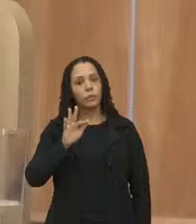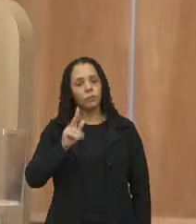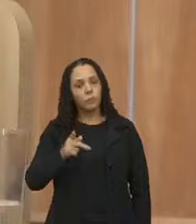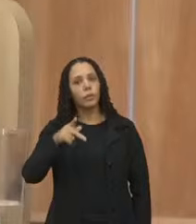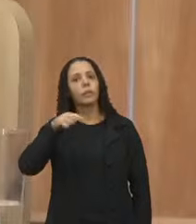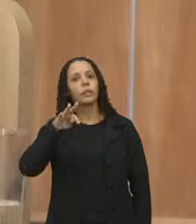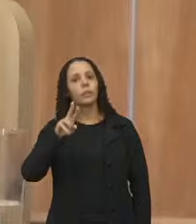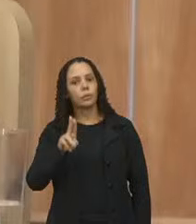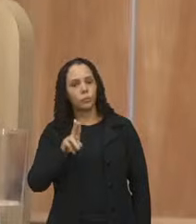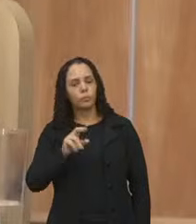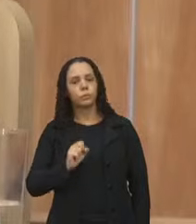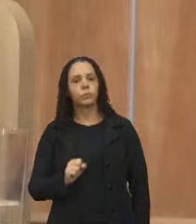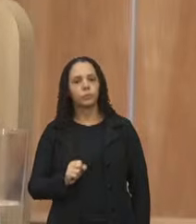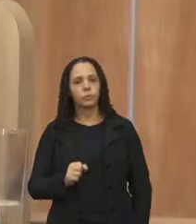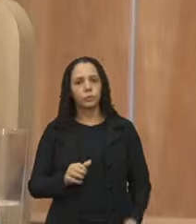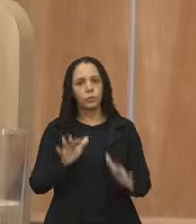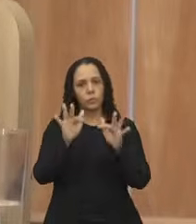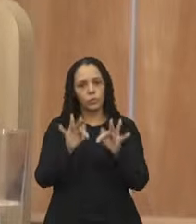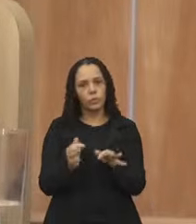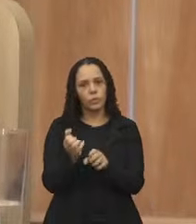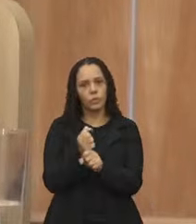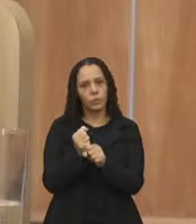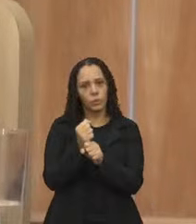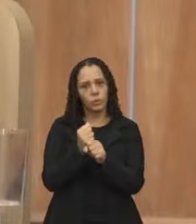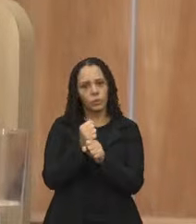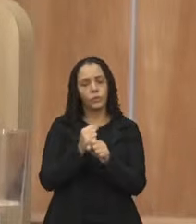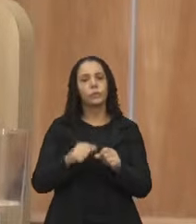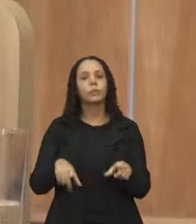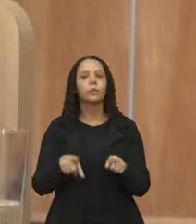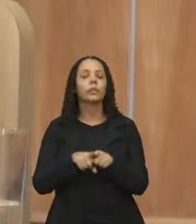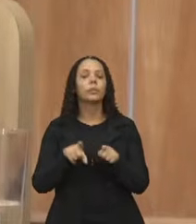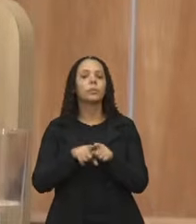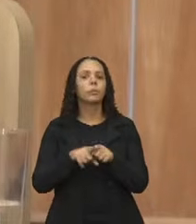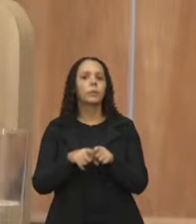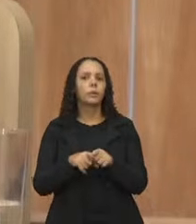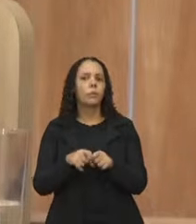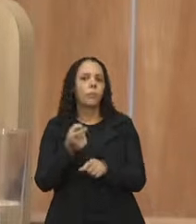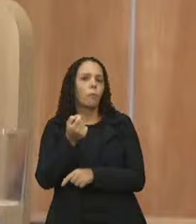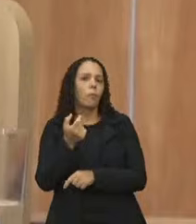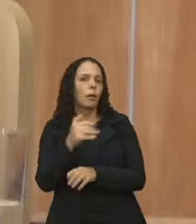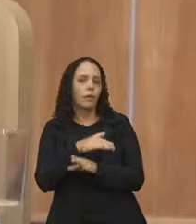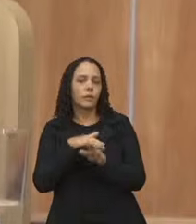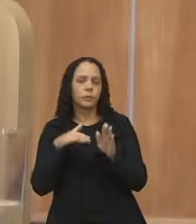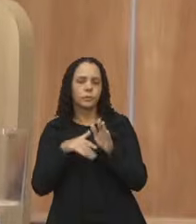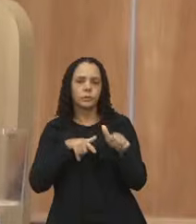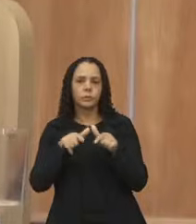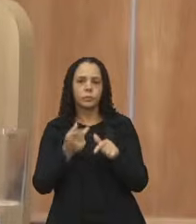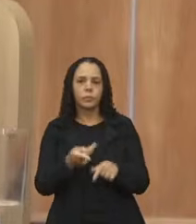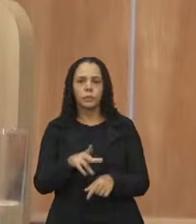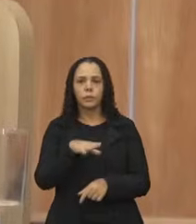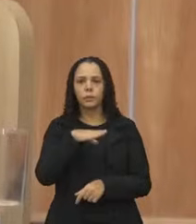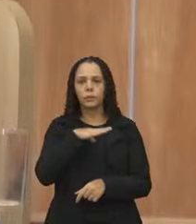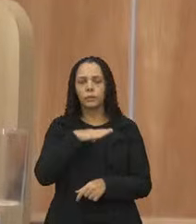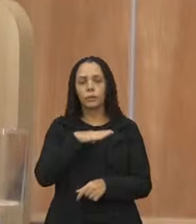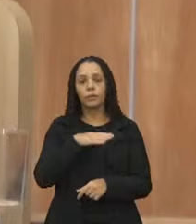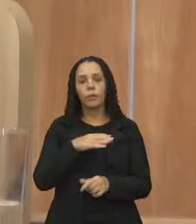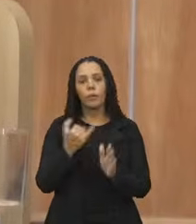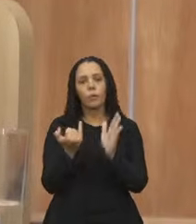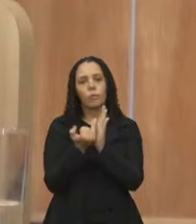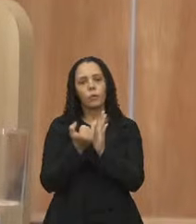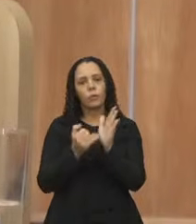não a possibilidade, o aumento efetivo de praticamente todos os serviços aqui em Jacareí, do Imposto sobre Serviço.